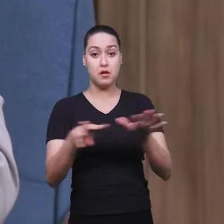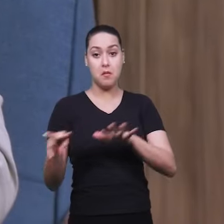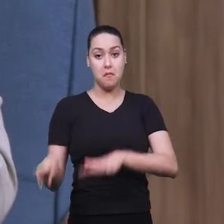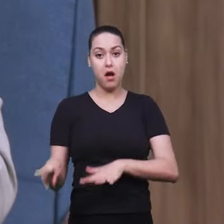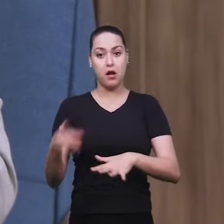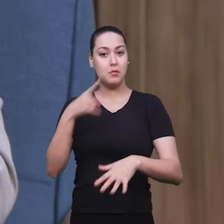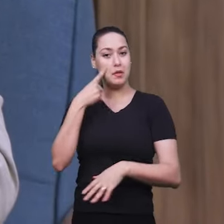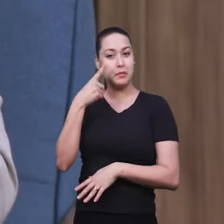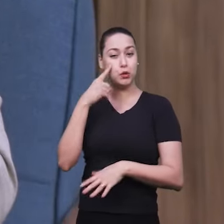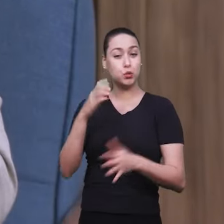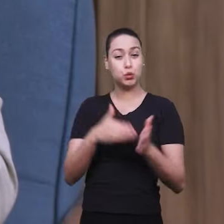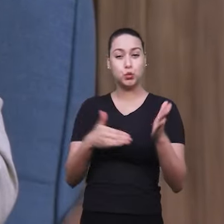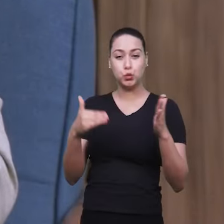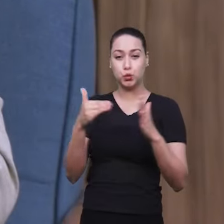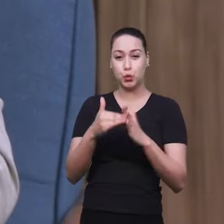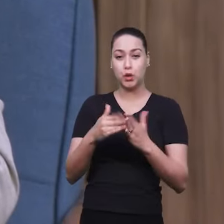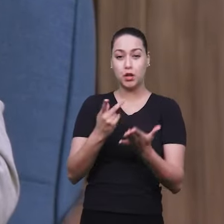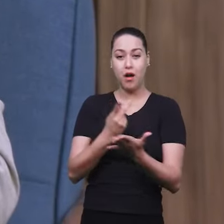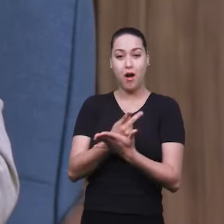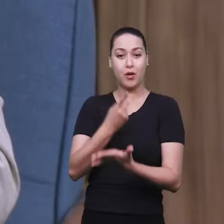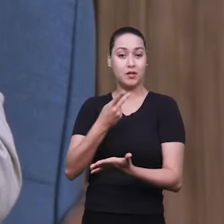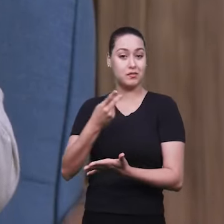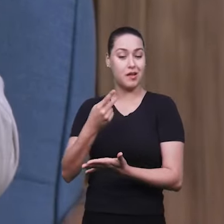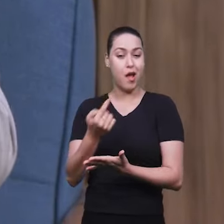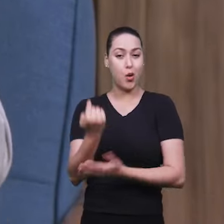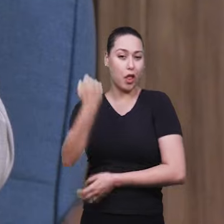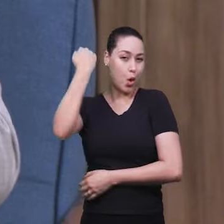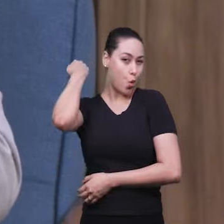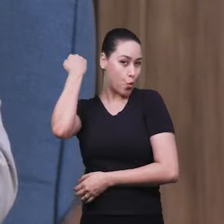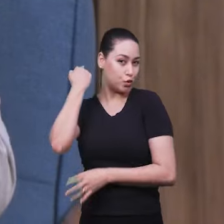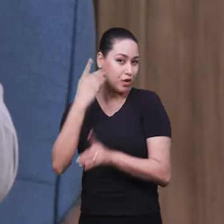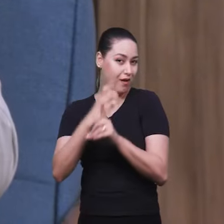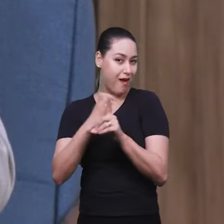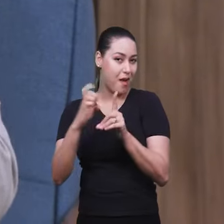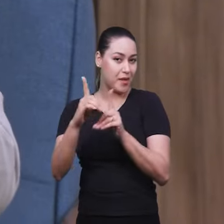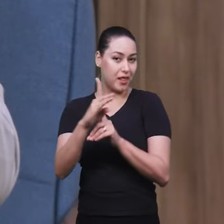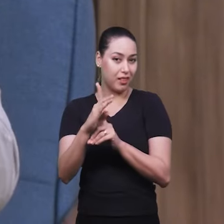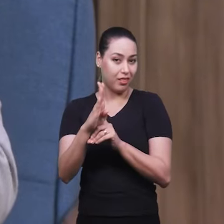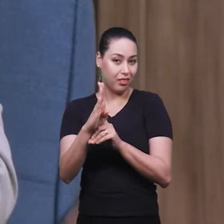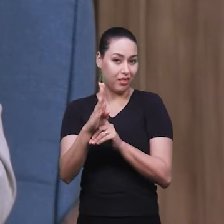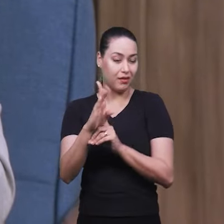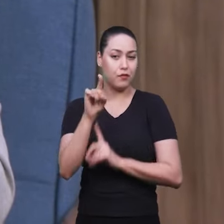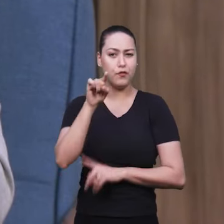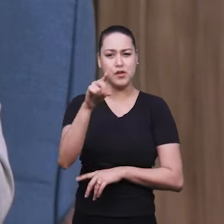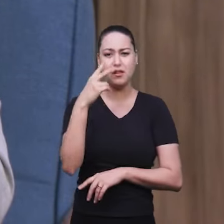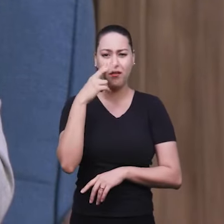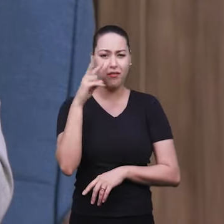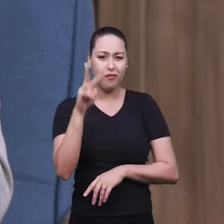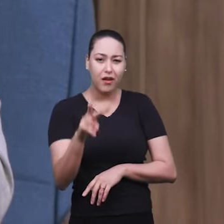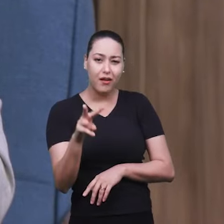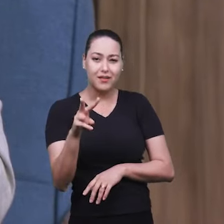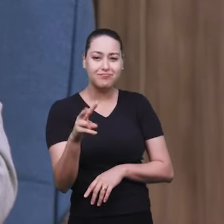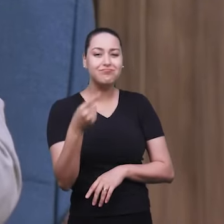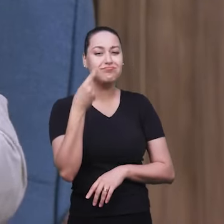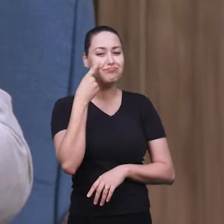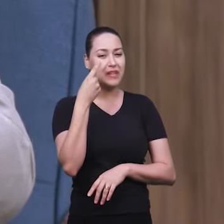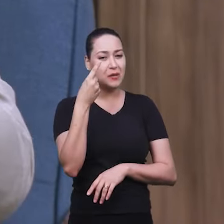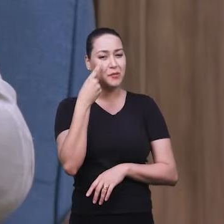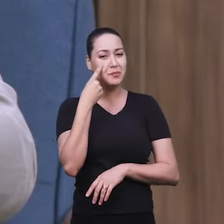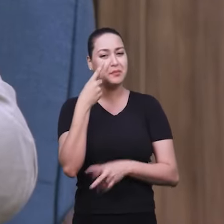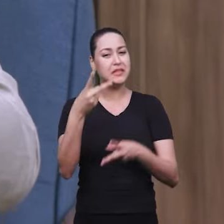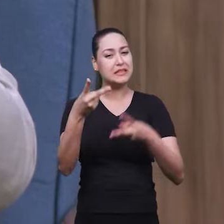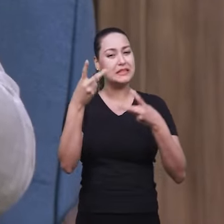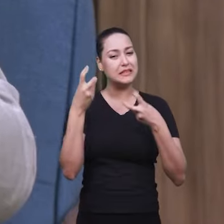acompanhamento de tudo aquilo que foi trazido na última EBD. Então você que participa, que assiste, que está conosco nesse quadro, claro, está